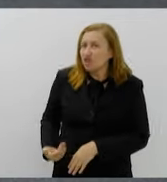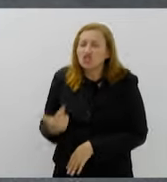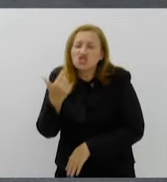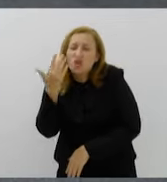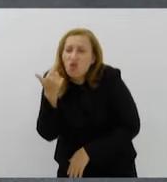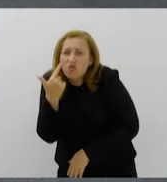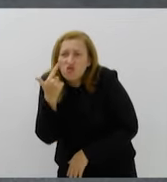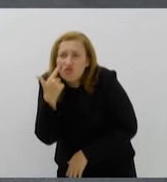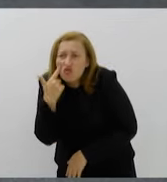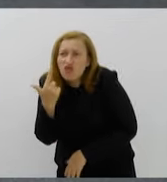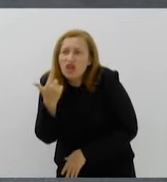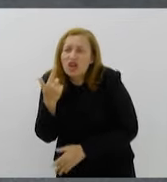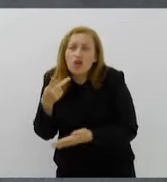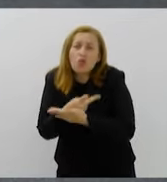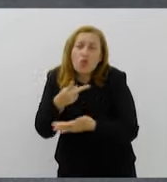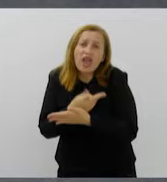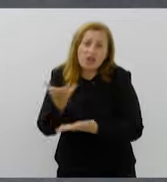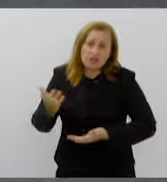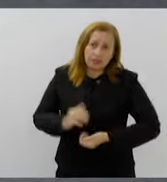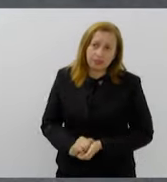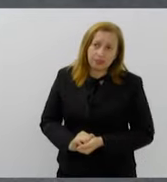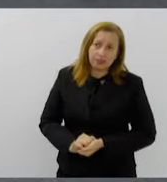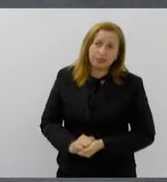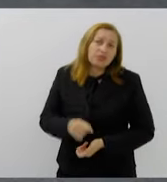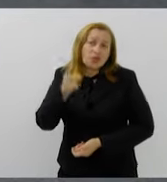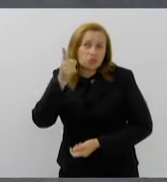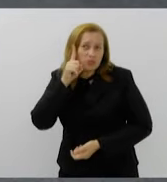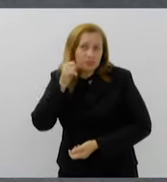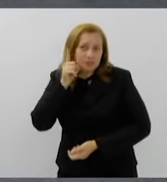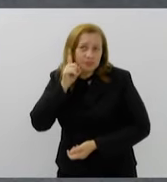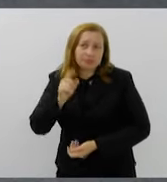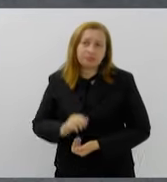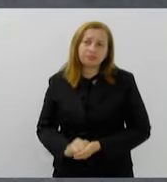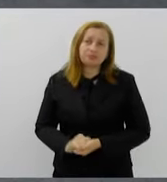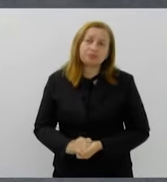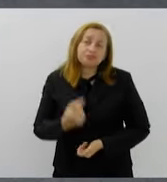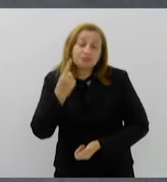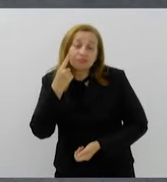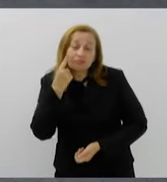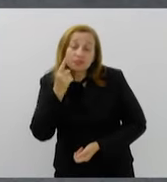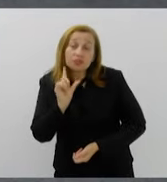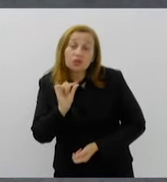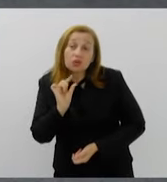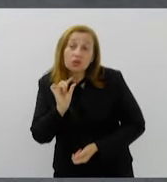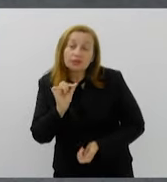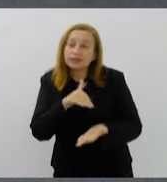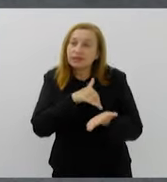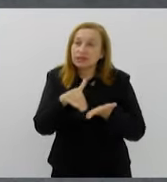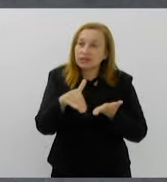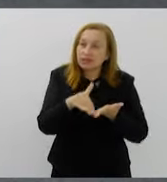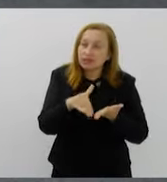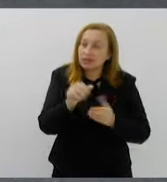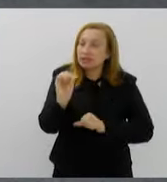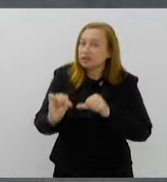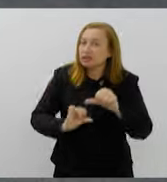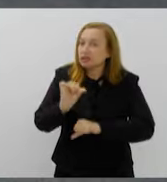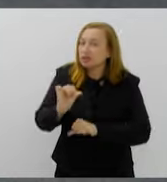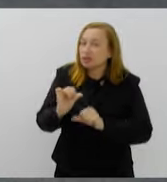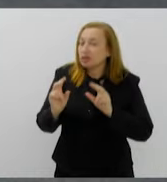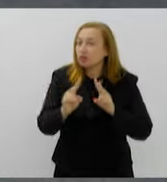vuar porque cada dia que passa a gente vê é Secretaria da transformação